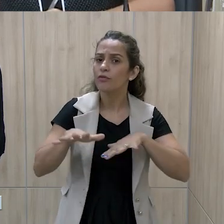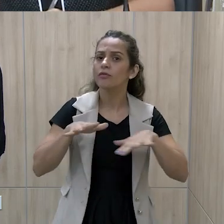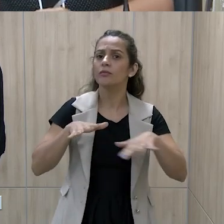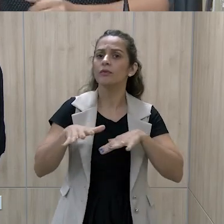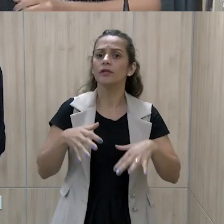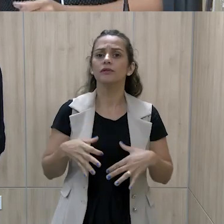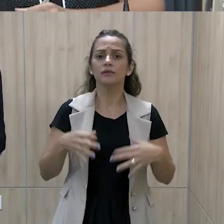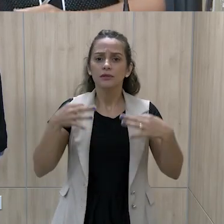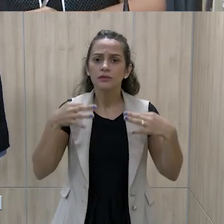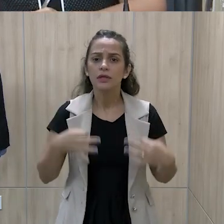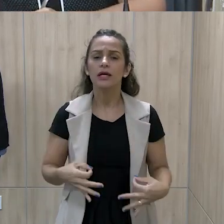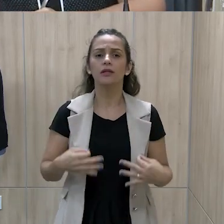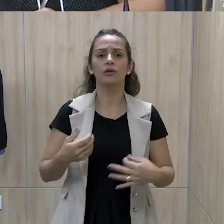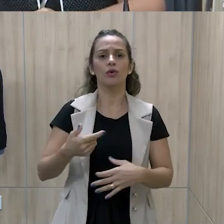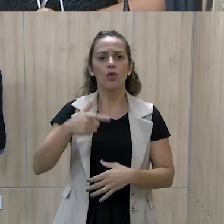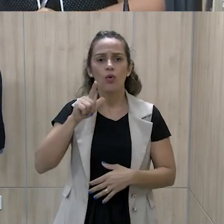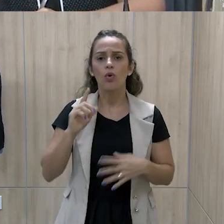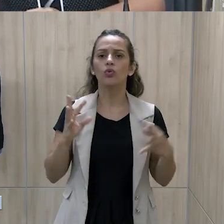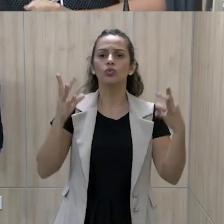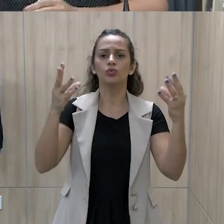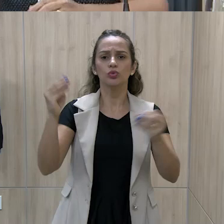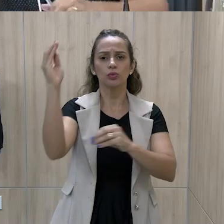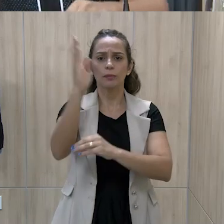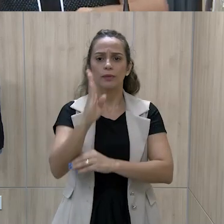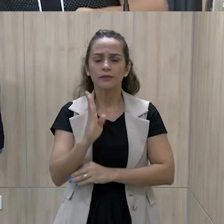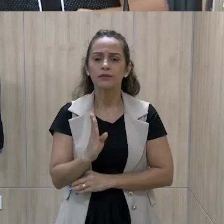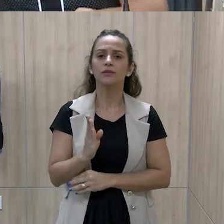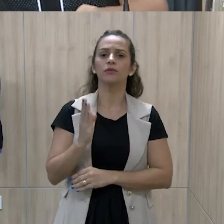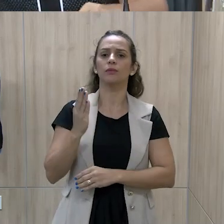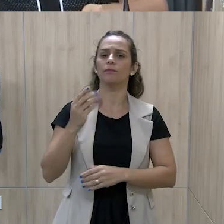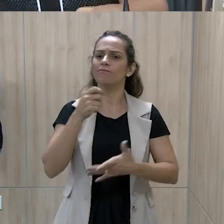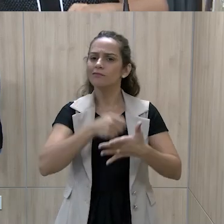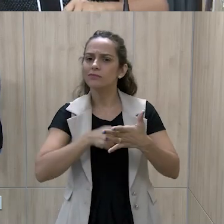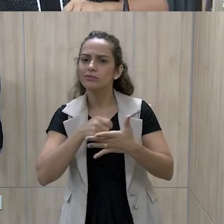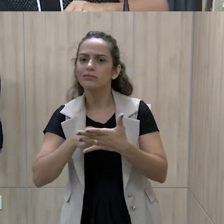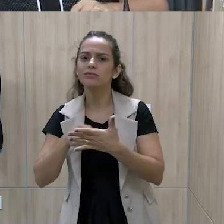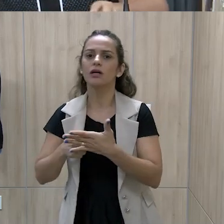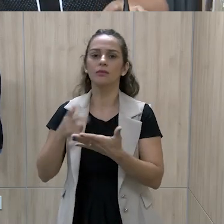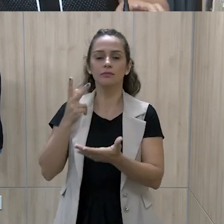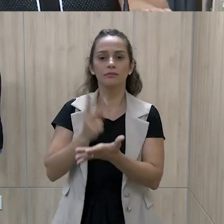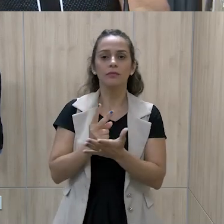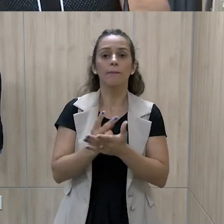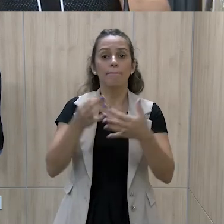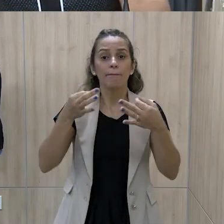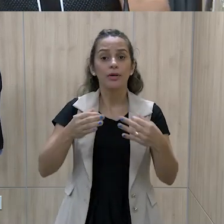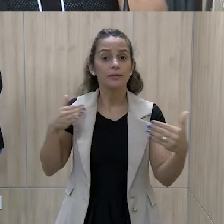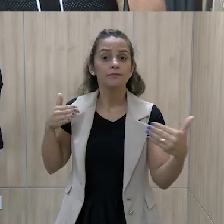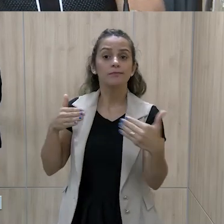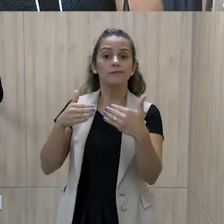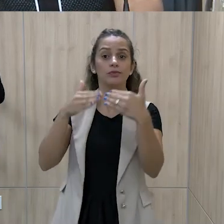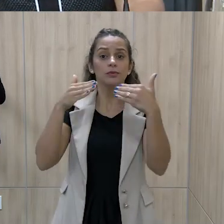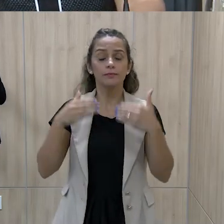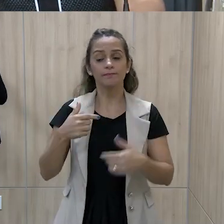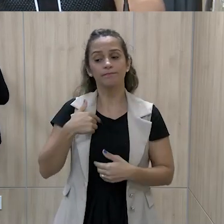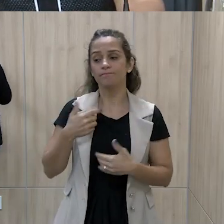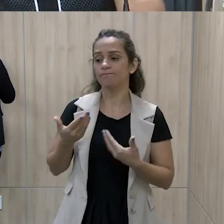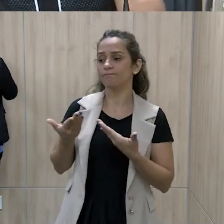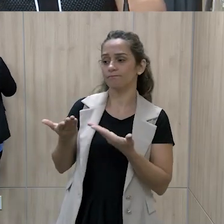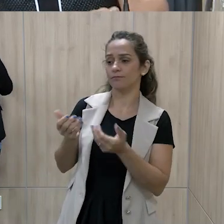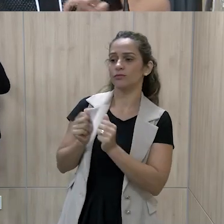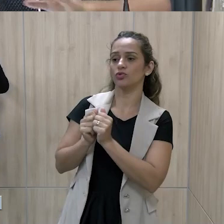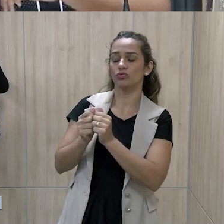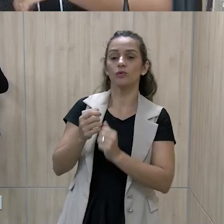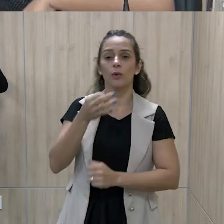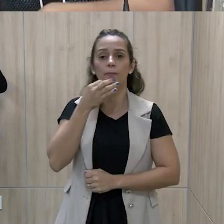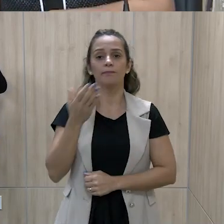eu ia ficar tão movimento no levante também e você percebeu que no Brasil então a nova oportunidade é claro quando você coerência eu acompanho